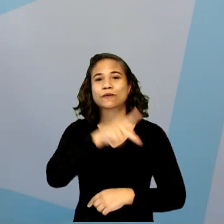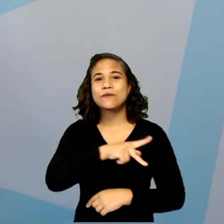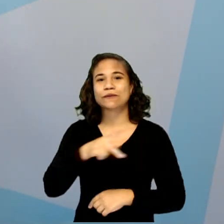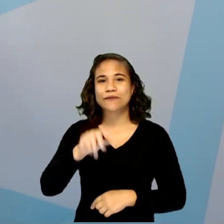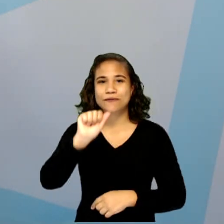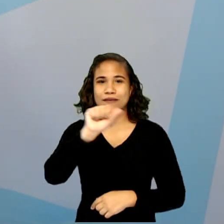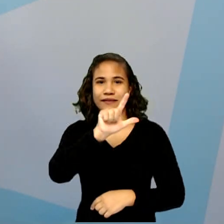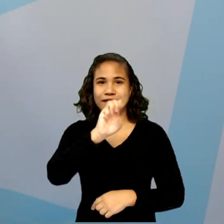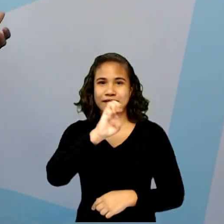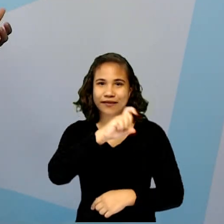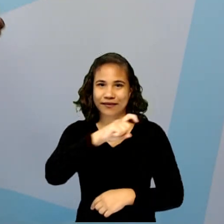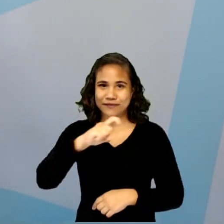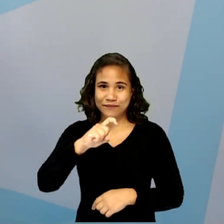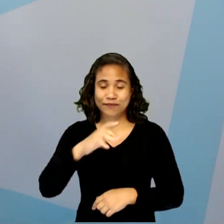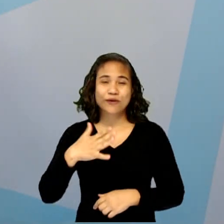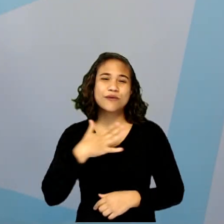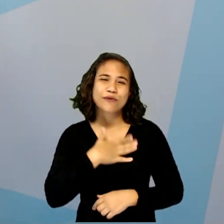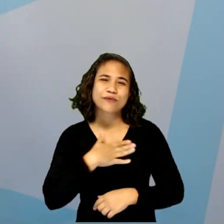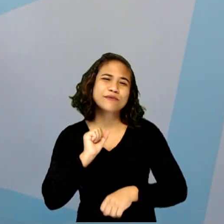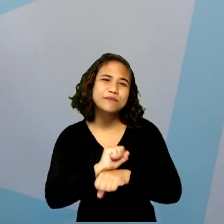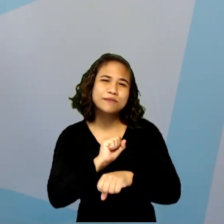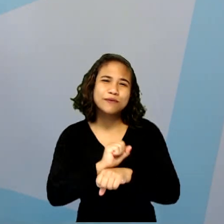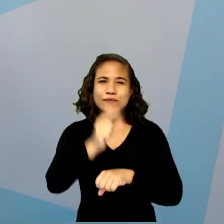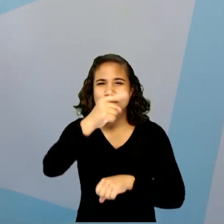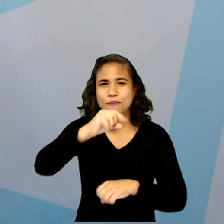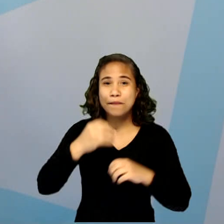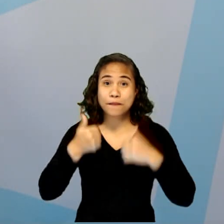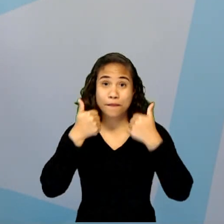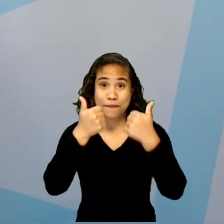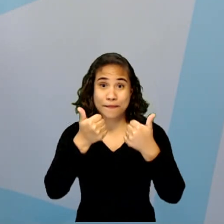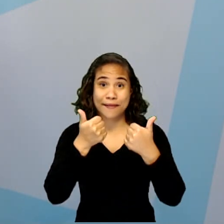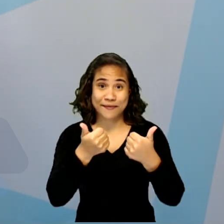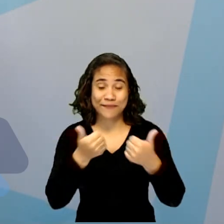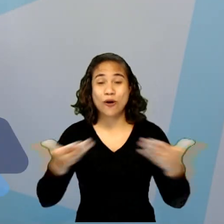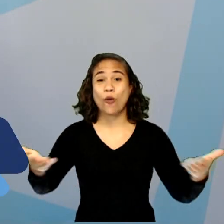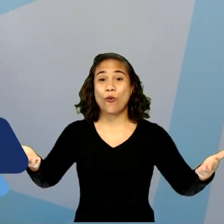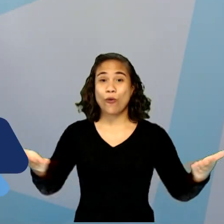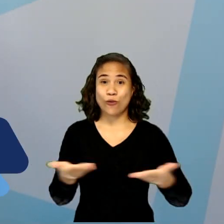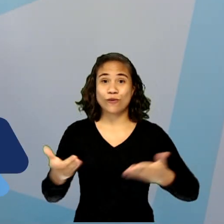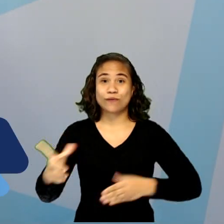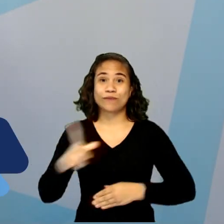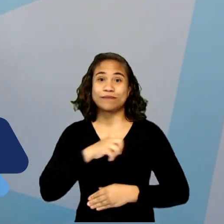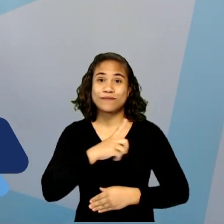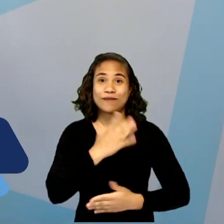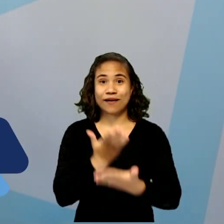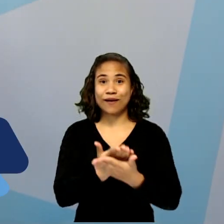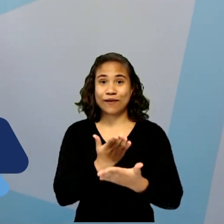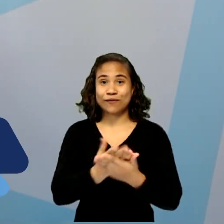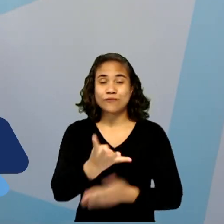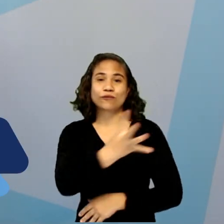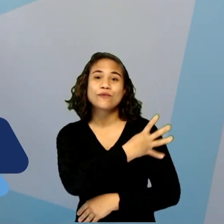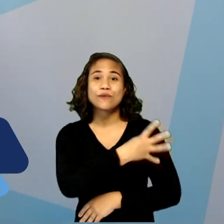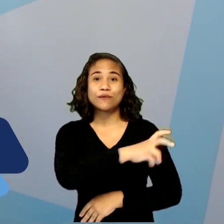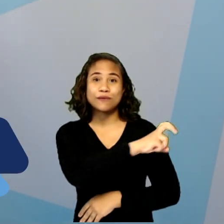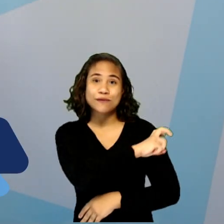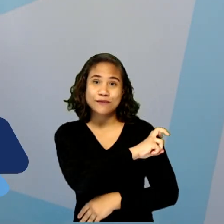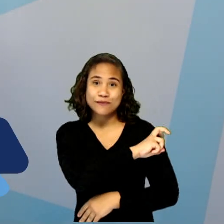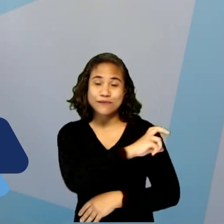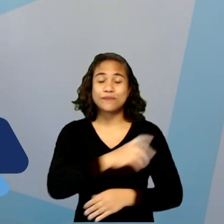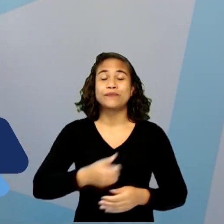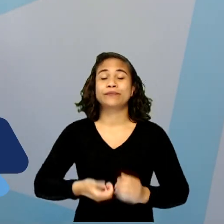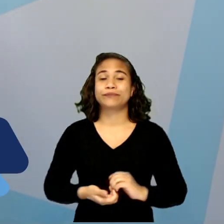Alex. Espero que esteja tudo bem com vocês. Hoje nós vamos dar aulas para os quartos e quintos